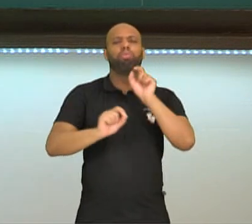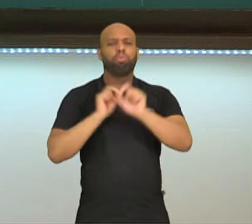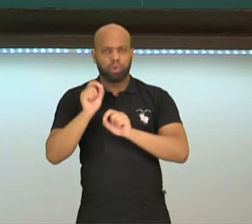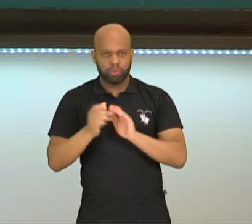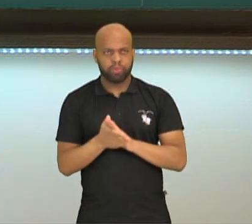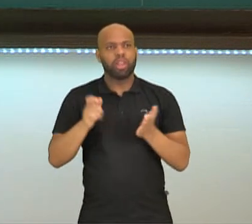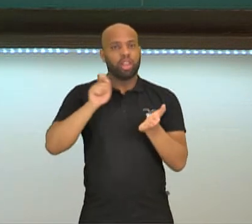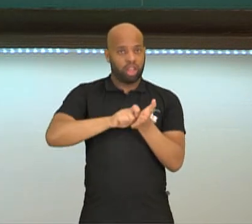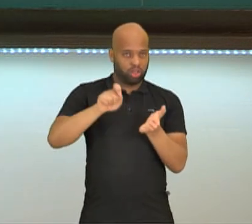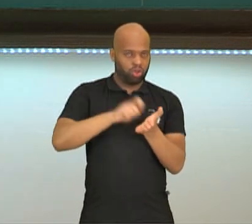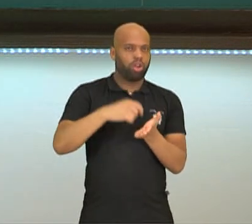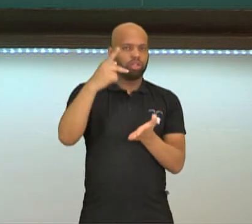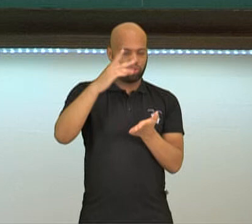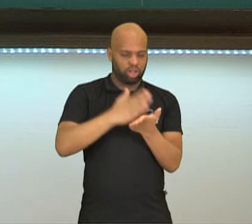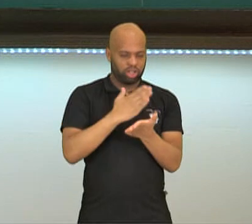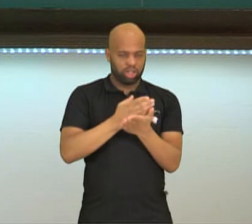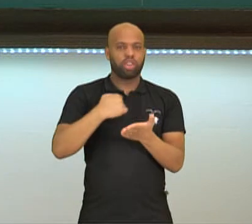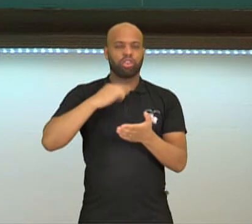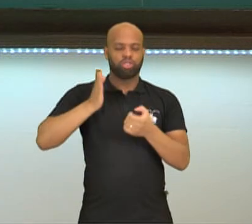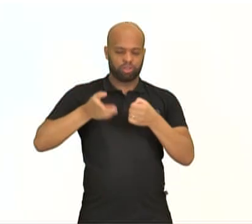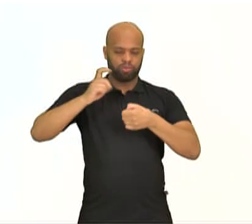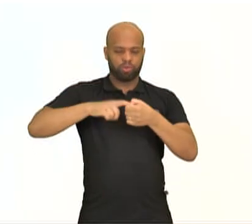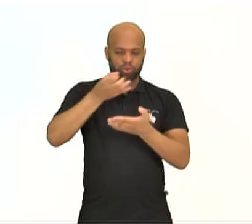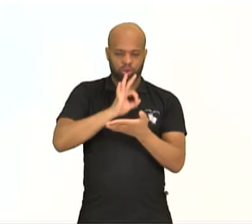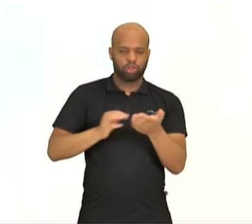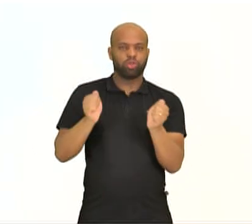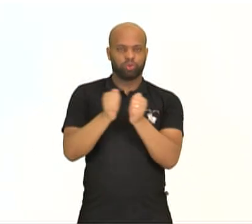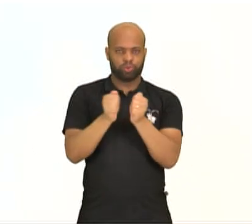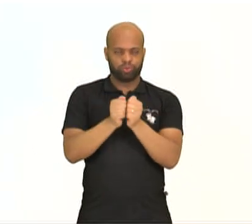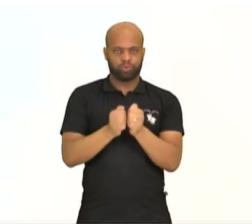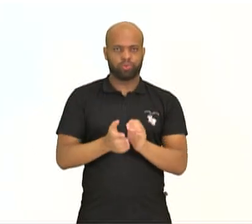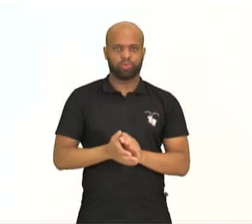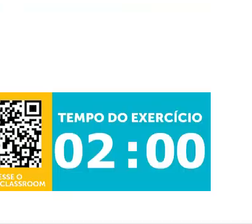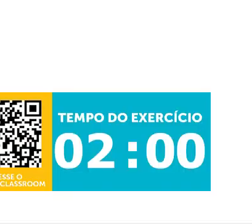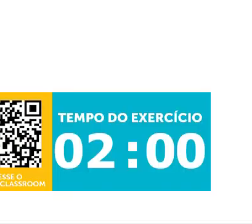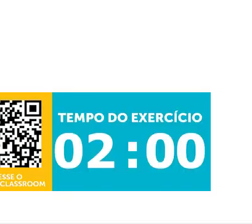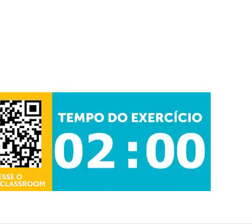Então, anota aí e nós já voltamos para corrigir juntos.